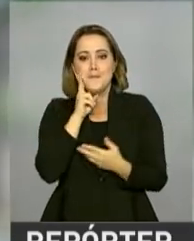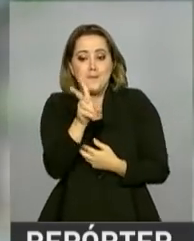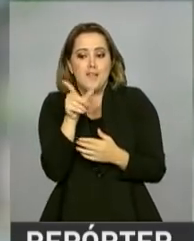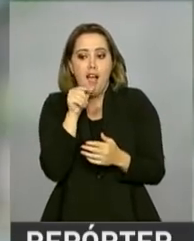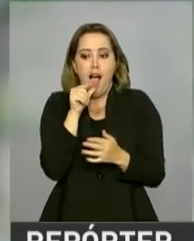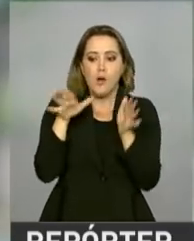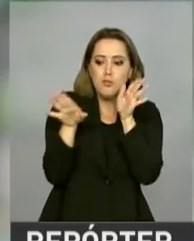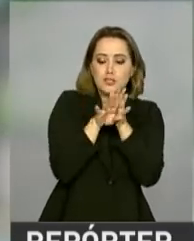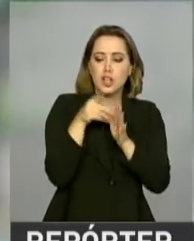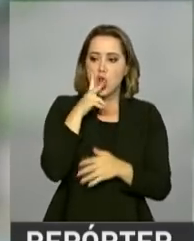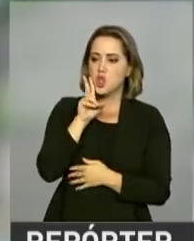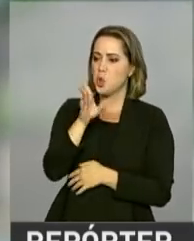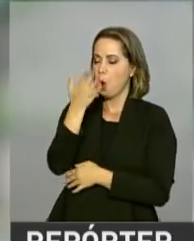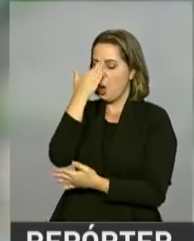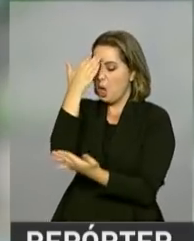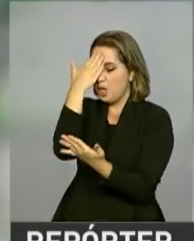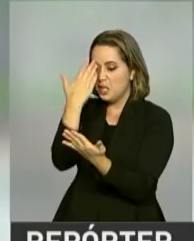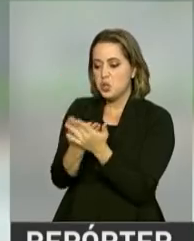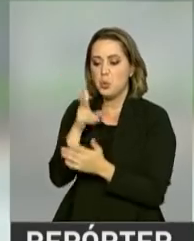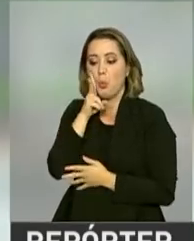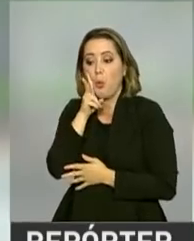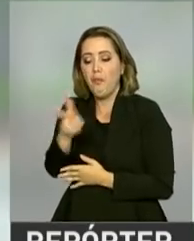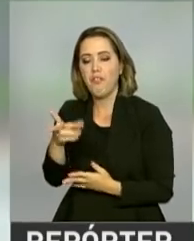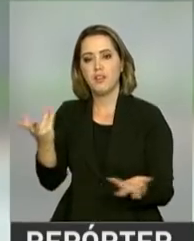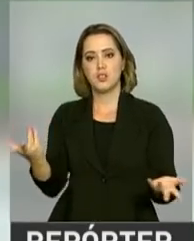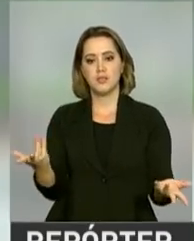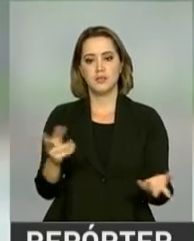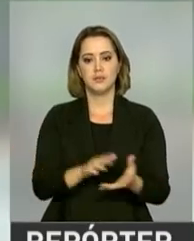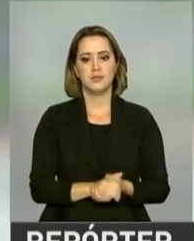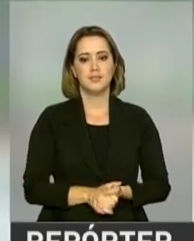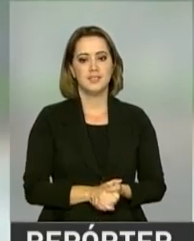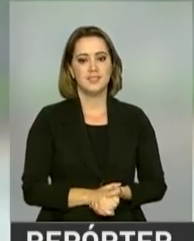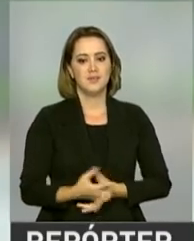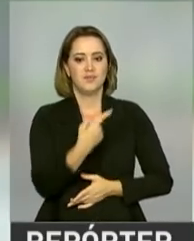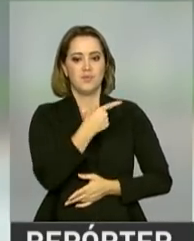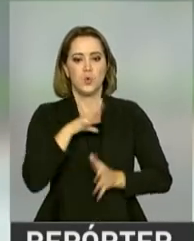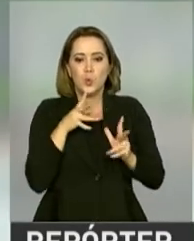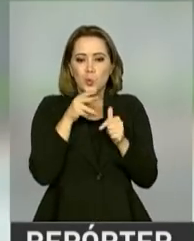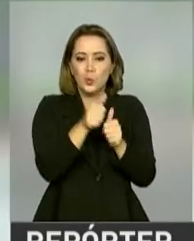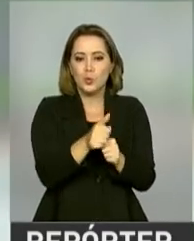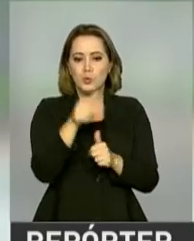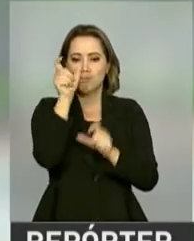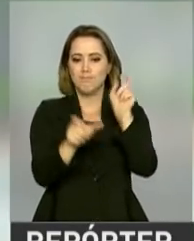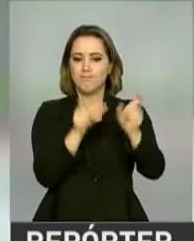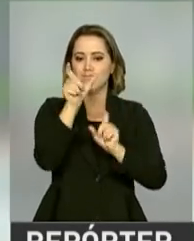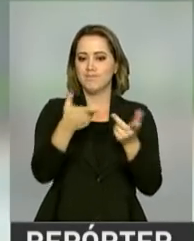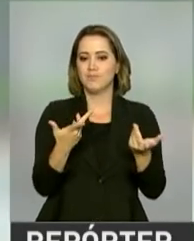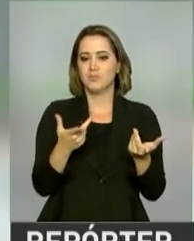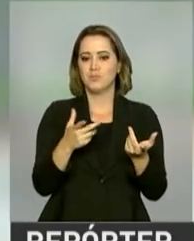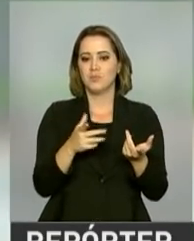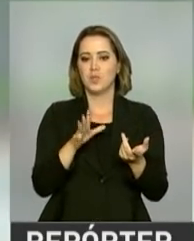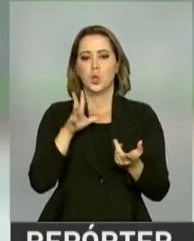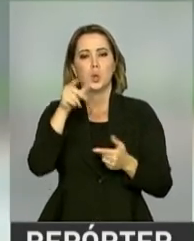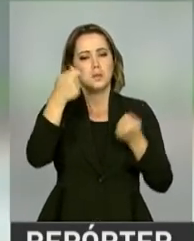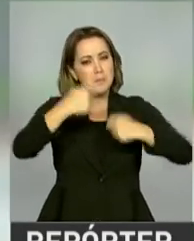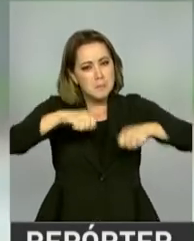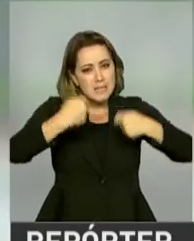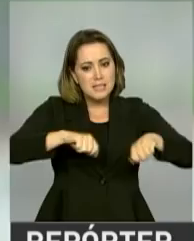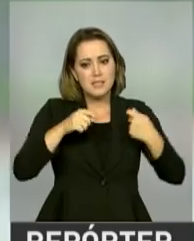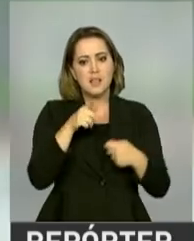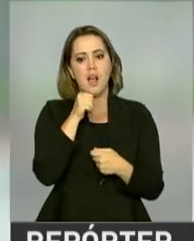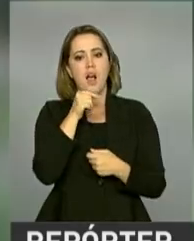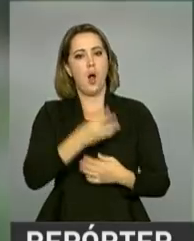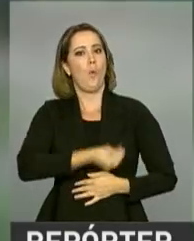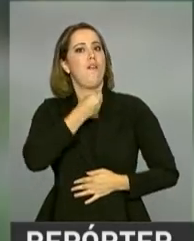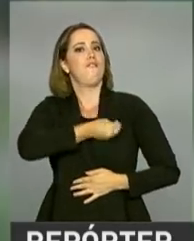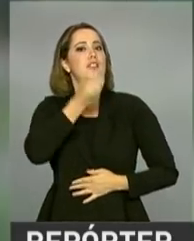que eu só estou acreditando porque eu estou vendo com meus olhos. Ave Maria, a todo mundo. Eu acho que todo mundo precisa. A água é vida,